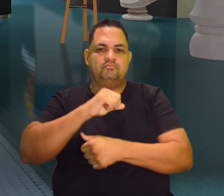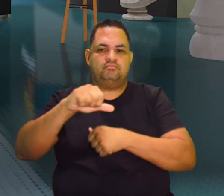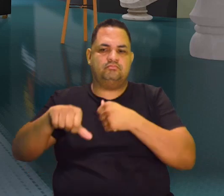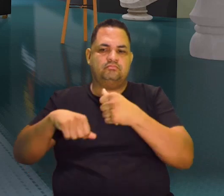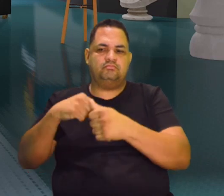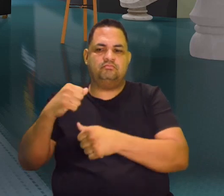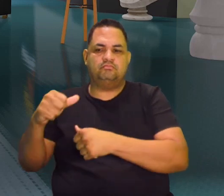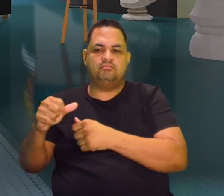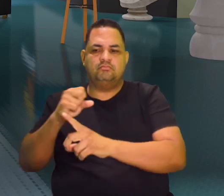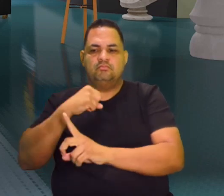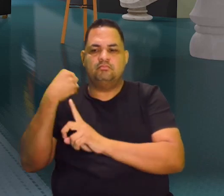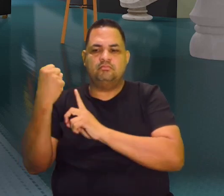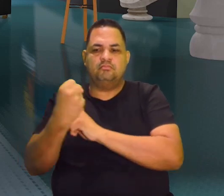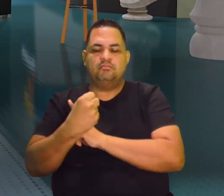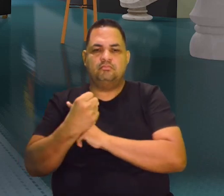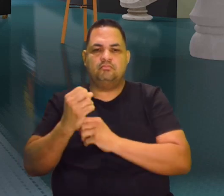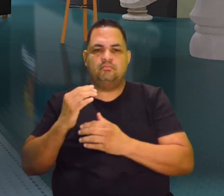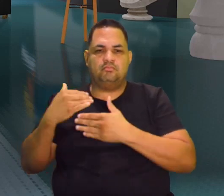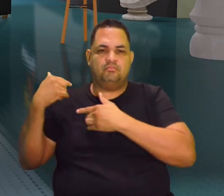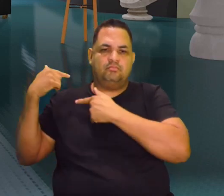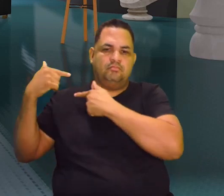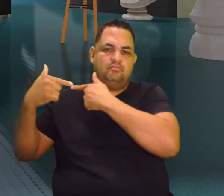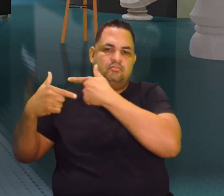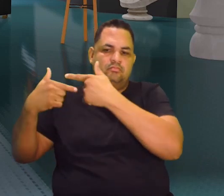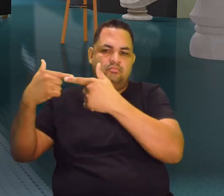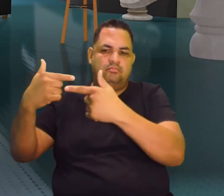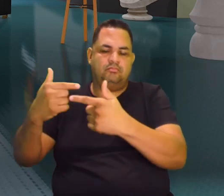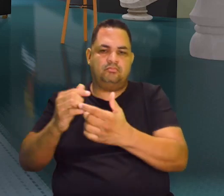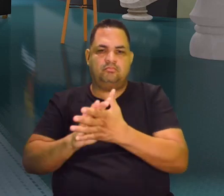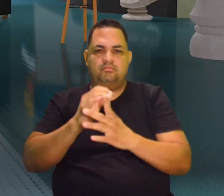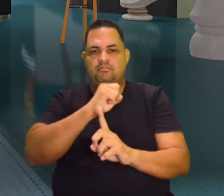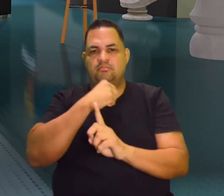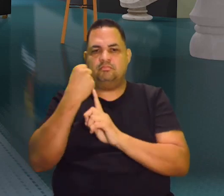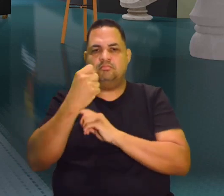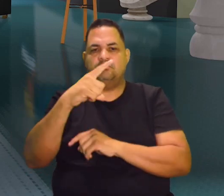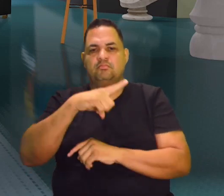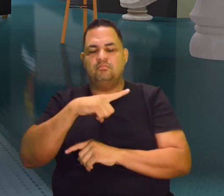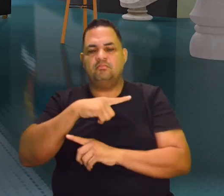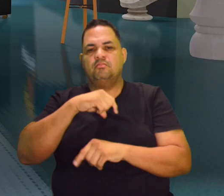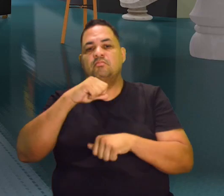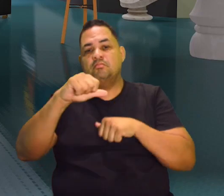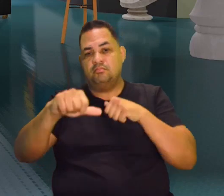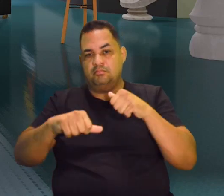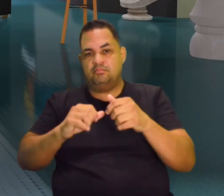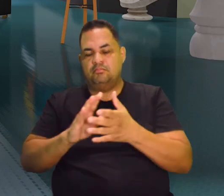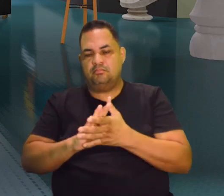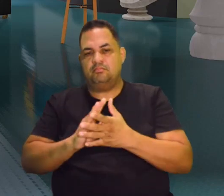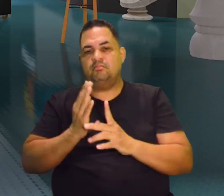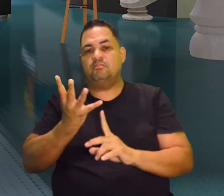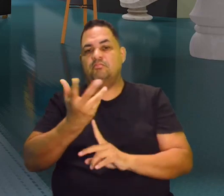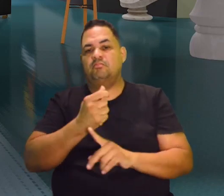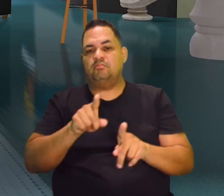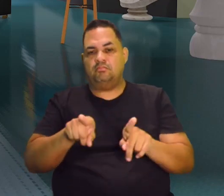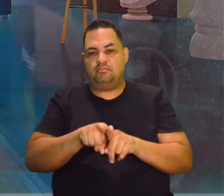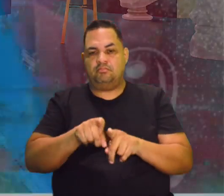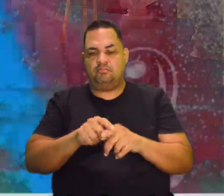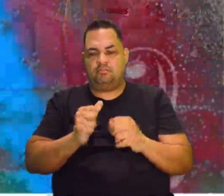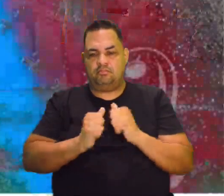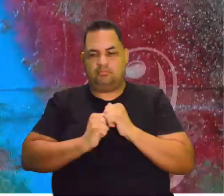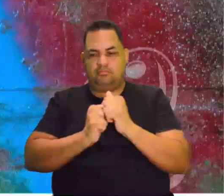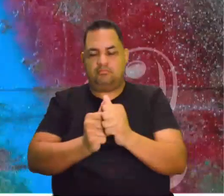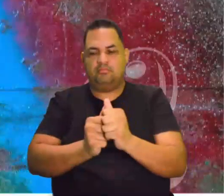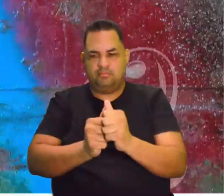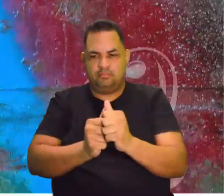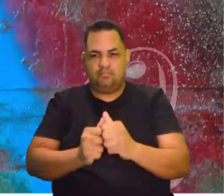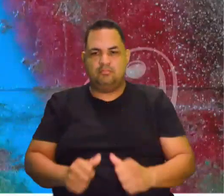transformações sociais, né? Ao longo da sociedade, muitas coisas vêm mudando e a arte acompanha essas mudanças. Então vamos lá, vamos dar início